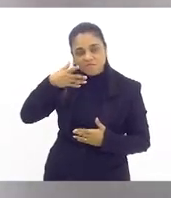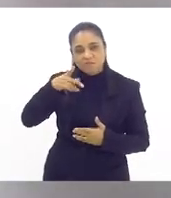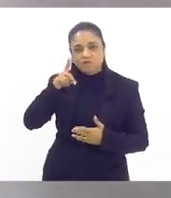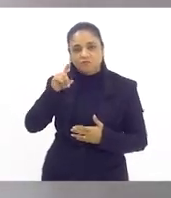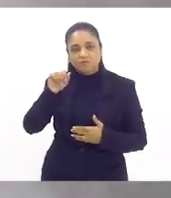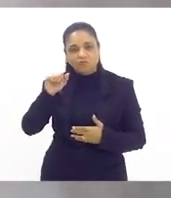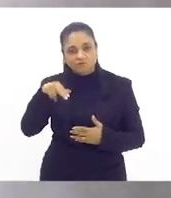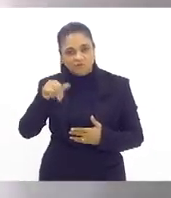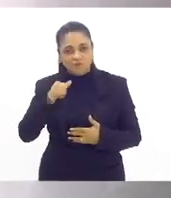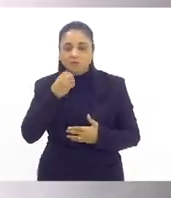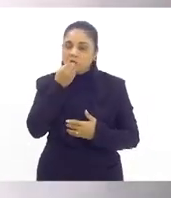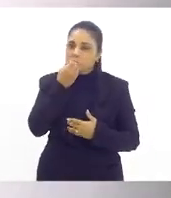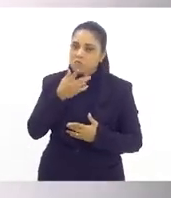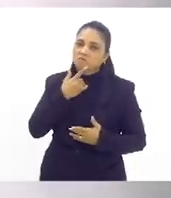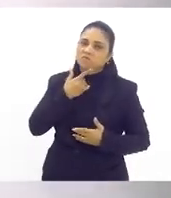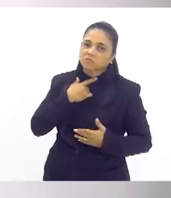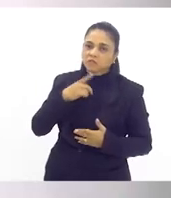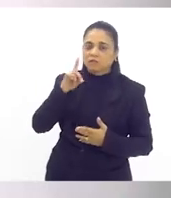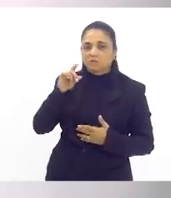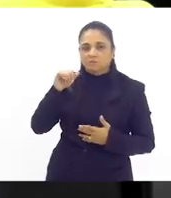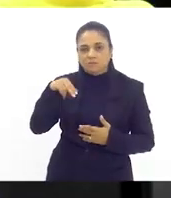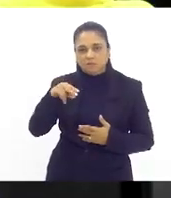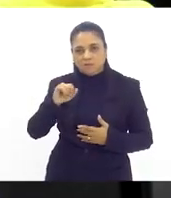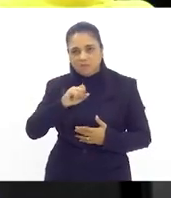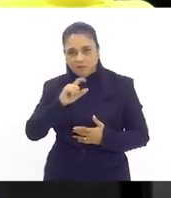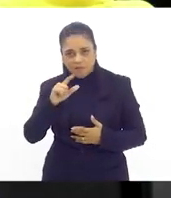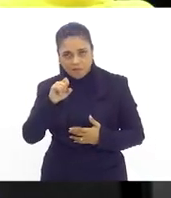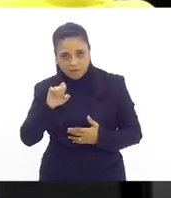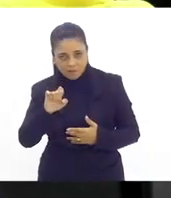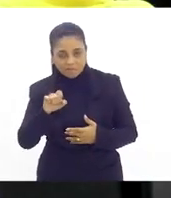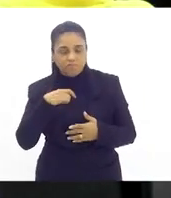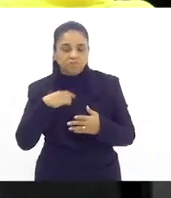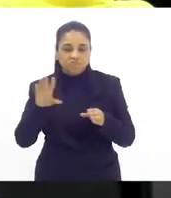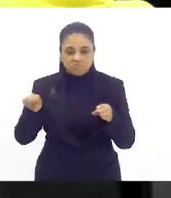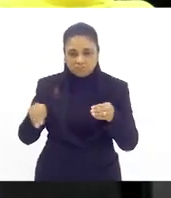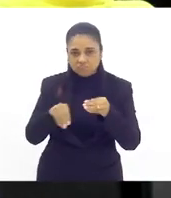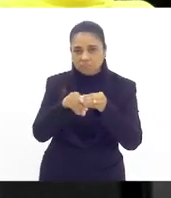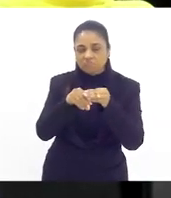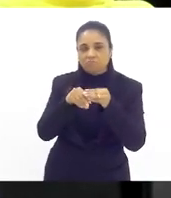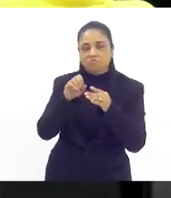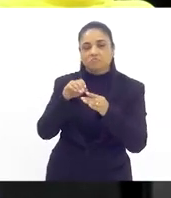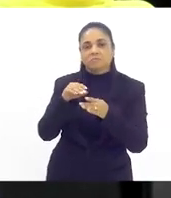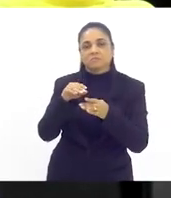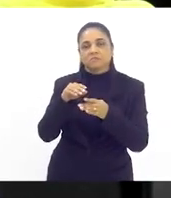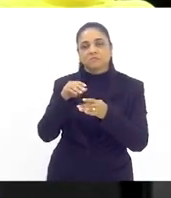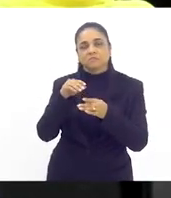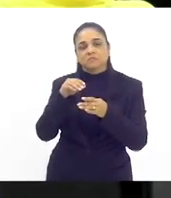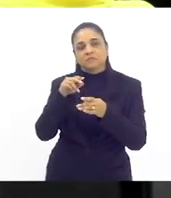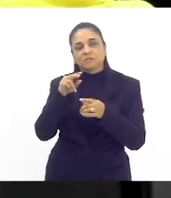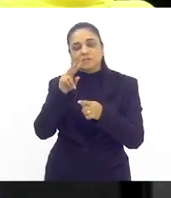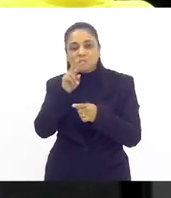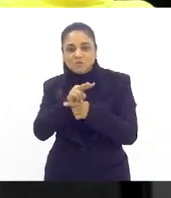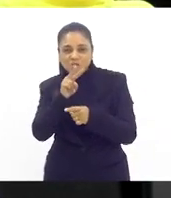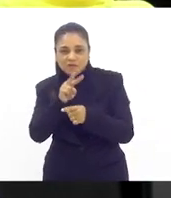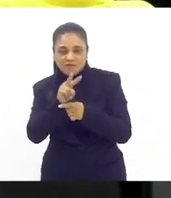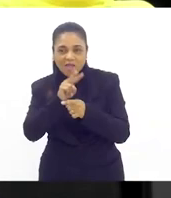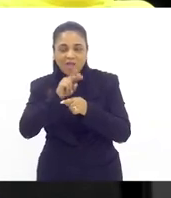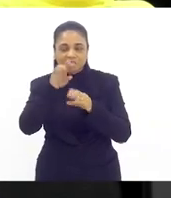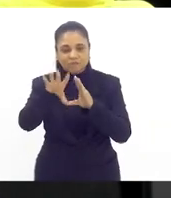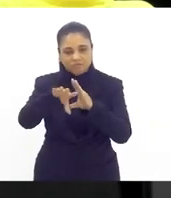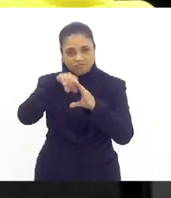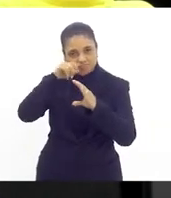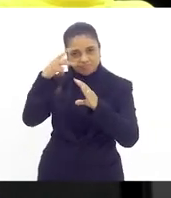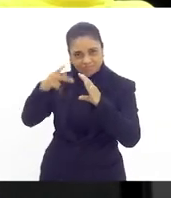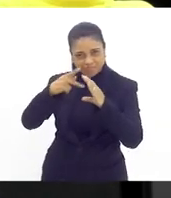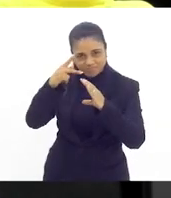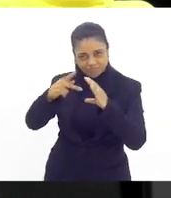vontade da Danielle e dos demais de incluir a preservação eu acredito que de uma forma